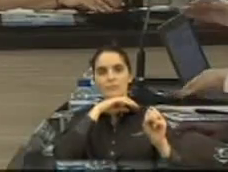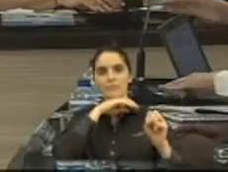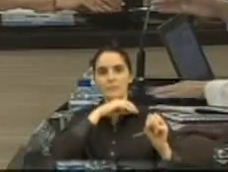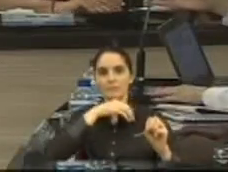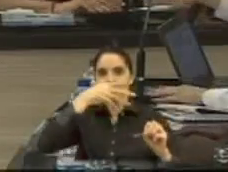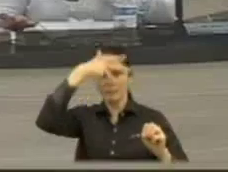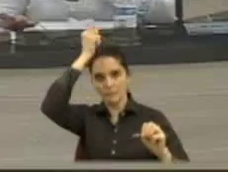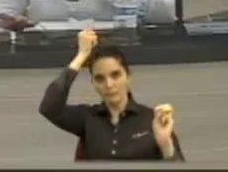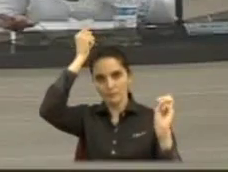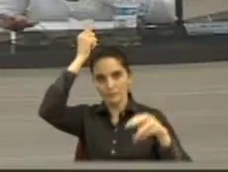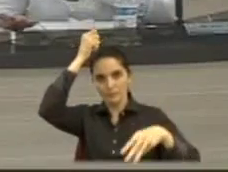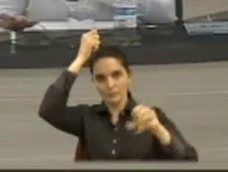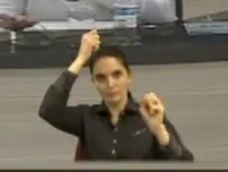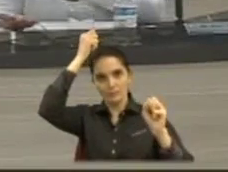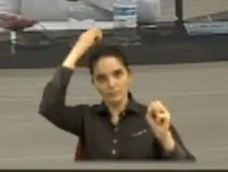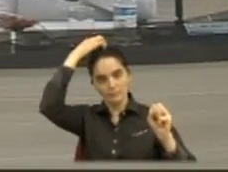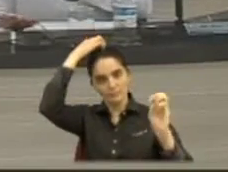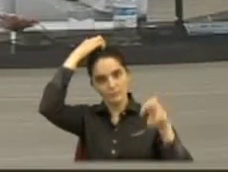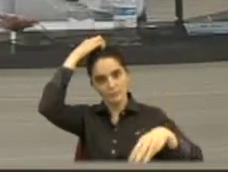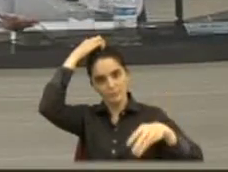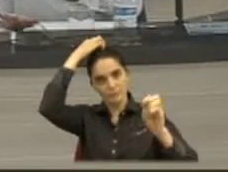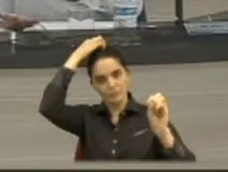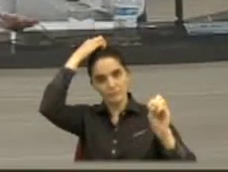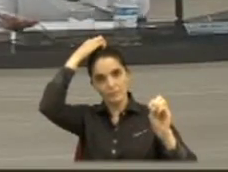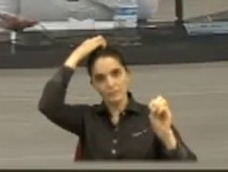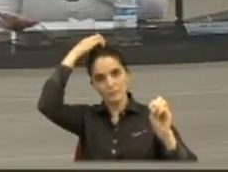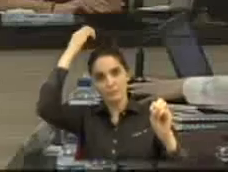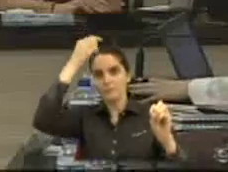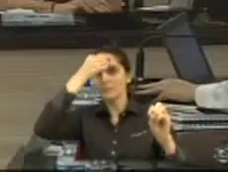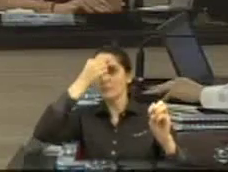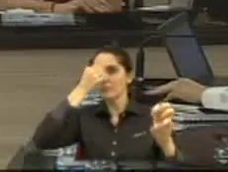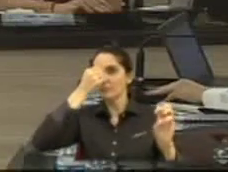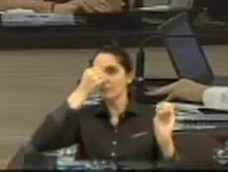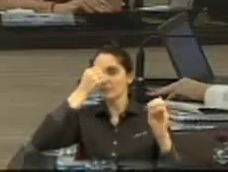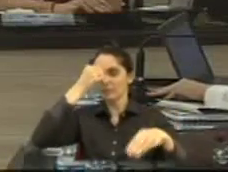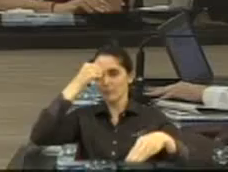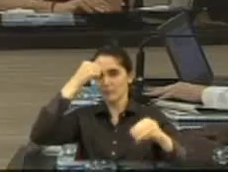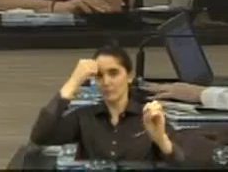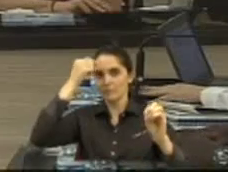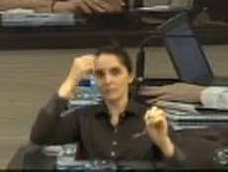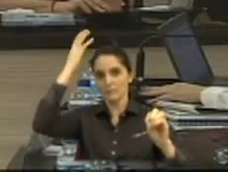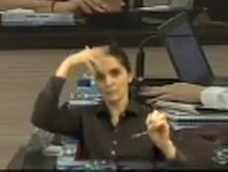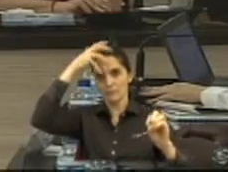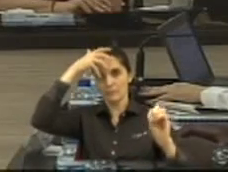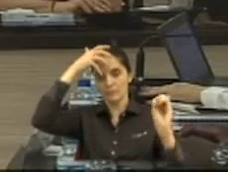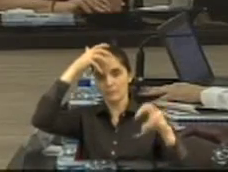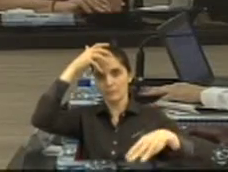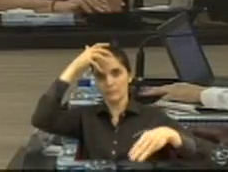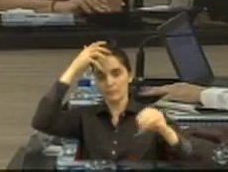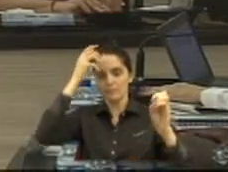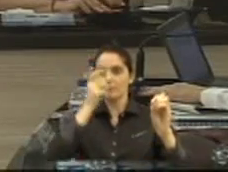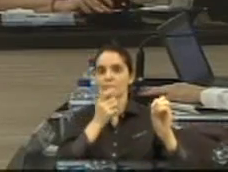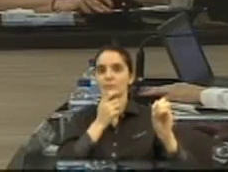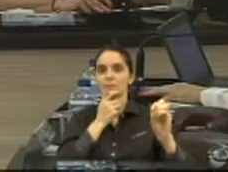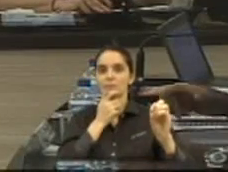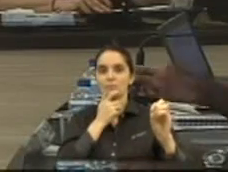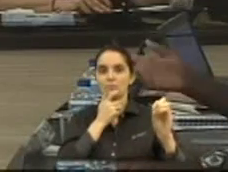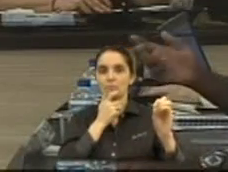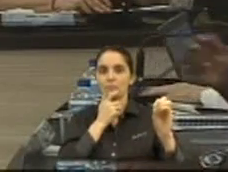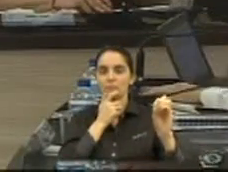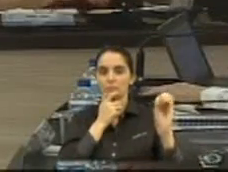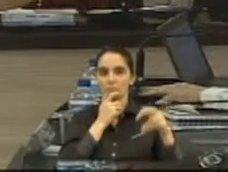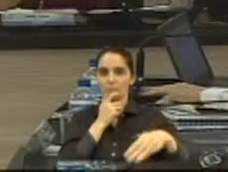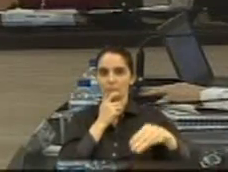Toninho Franco. Sim. Darcy Reis. Sim. Edivaldo Soares Antunes. Sim. Érica Tanque. Sim, excelência. Érica